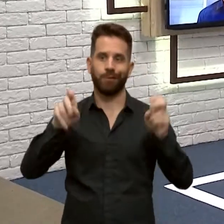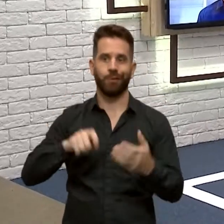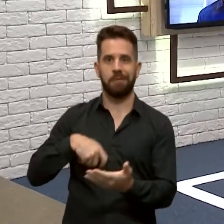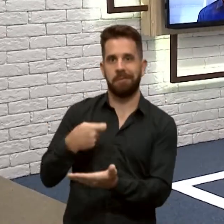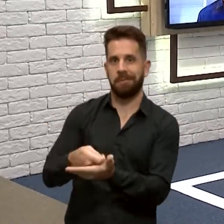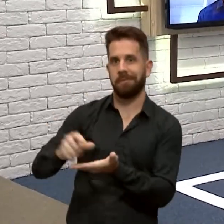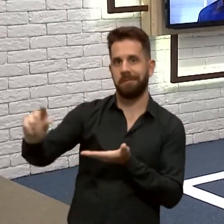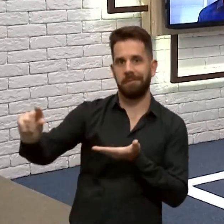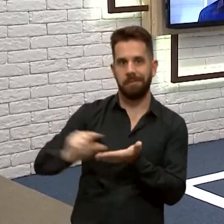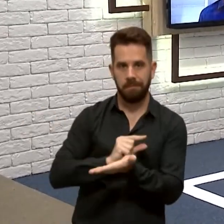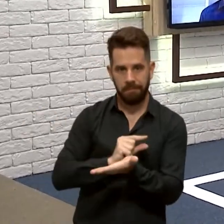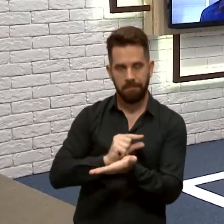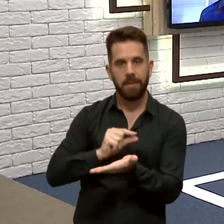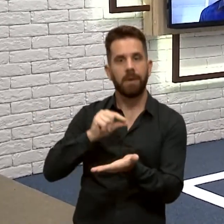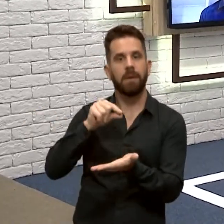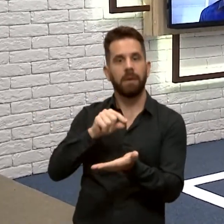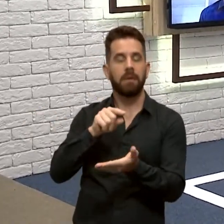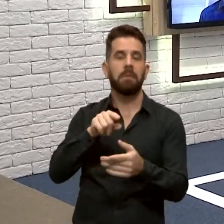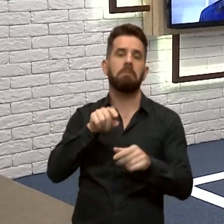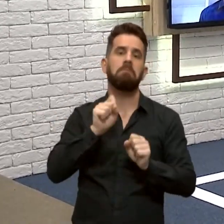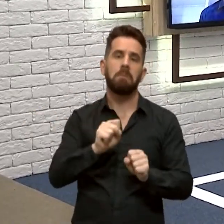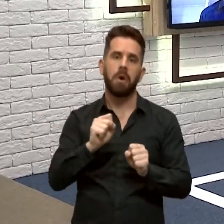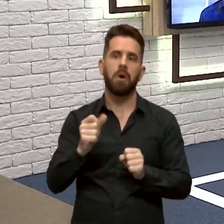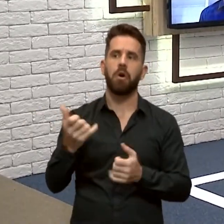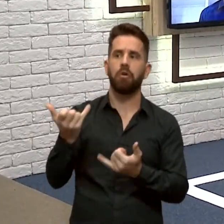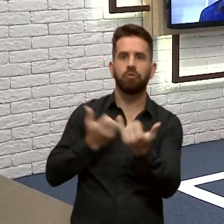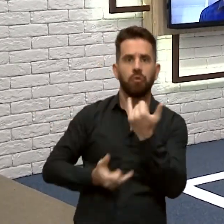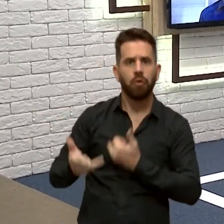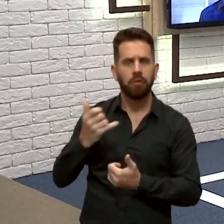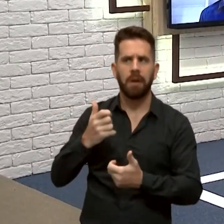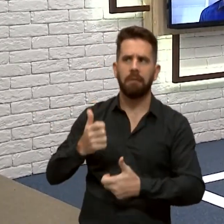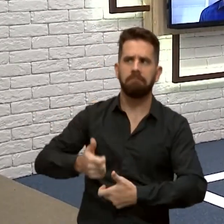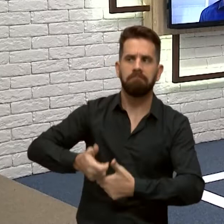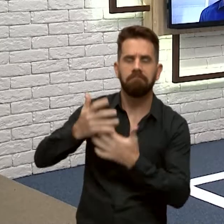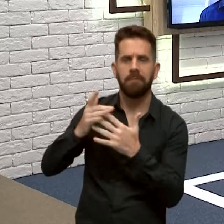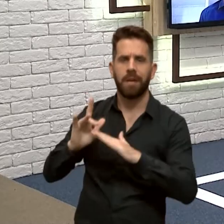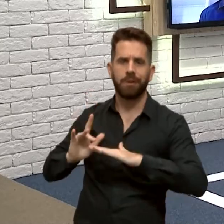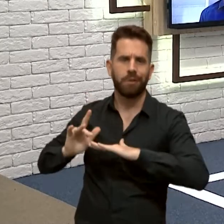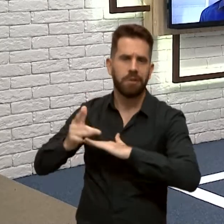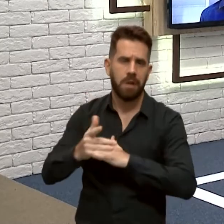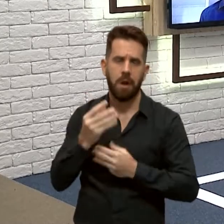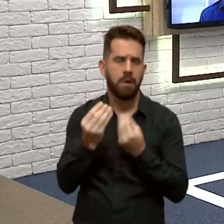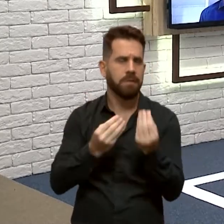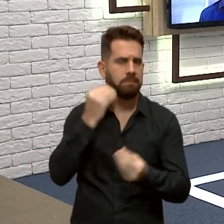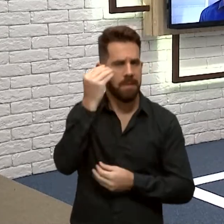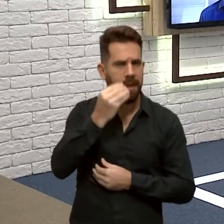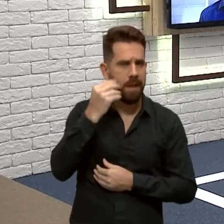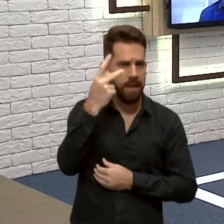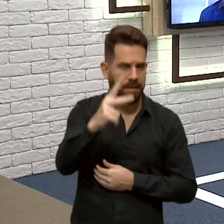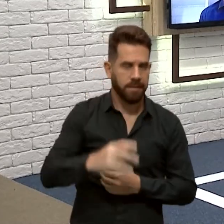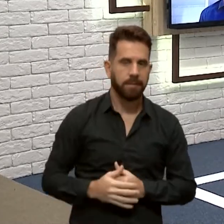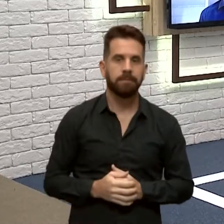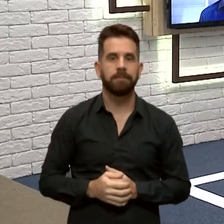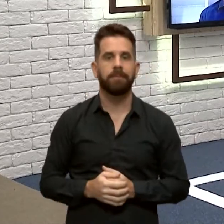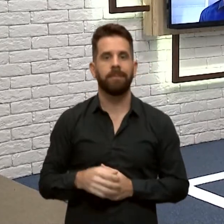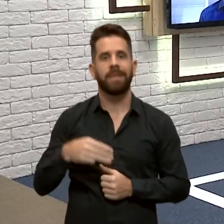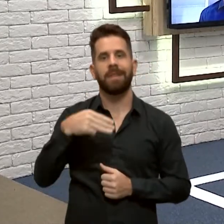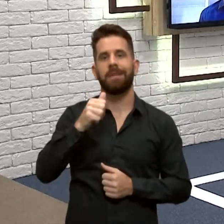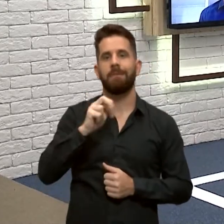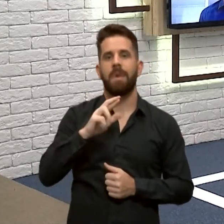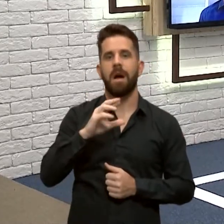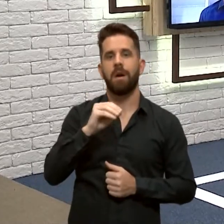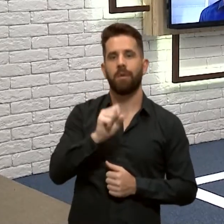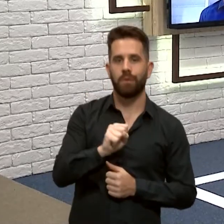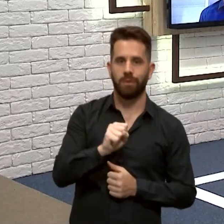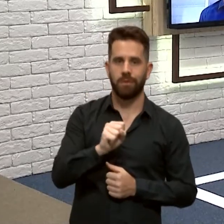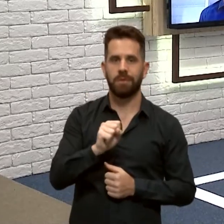gente depois aí pelas redes sociais, como é que foi a sua experiência. Está aqui com a gente Marcos Severo, da Faculdade de Administração,